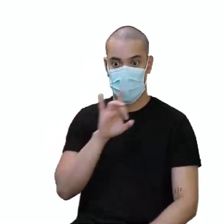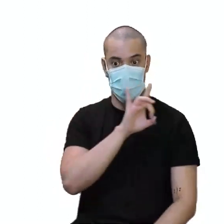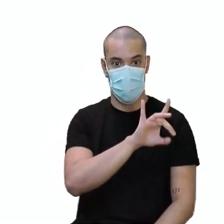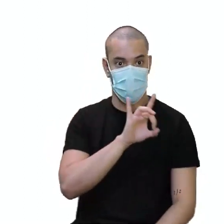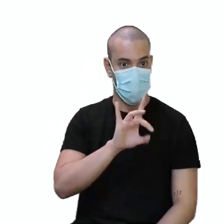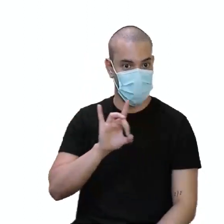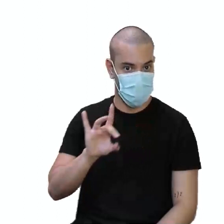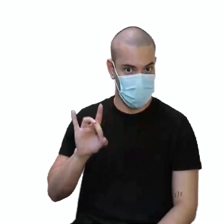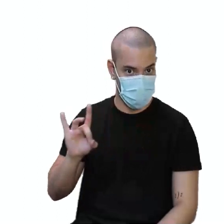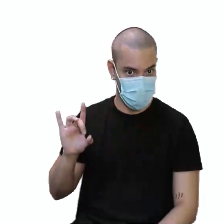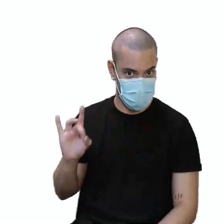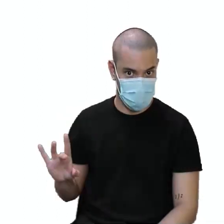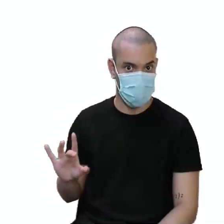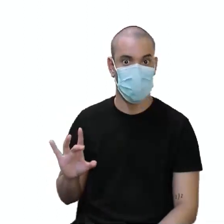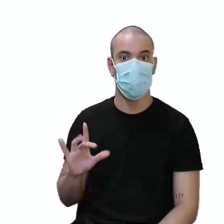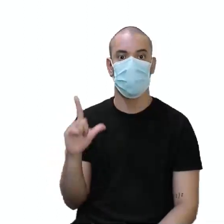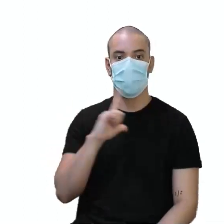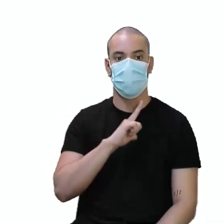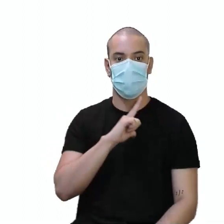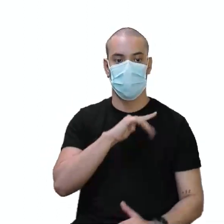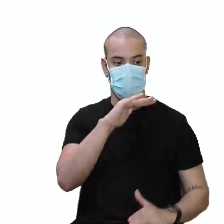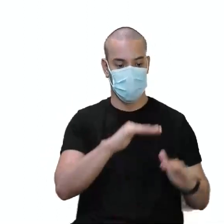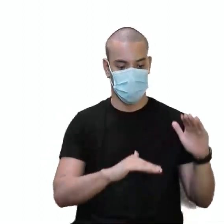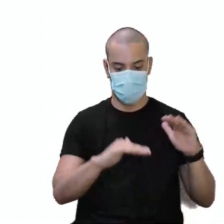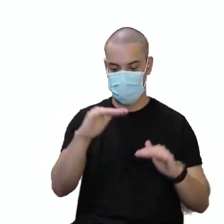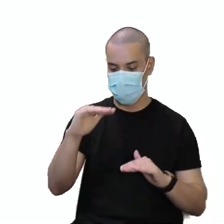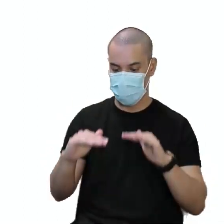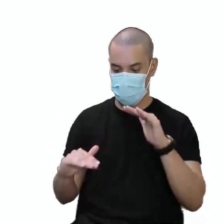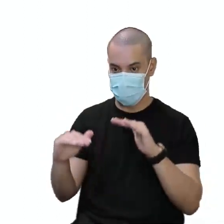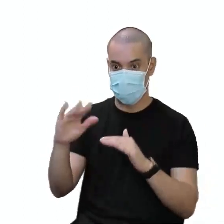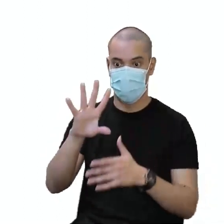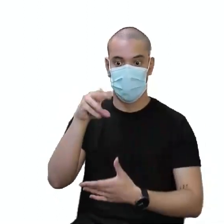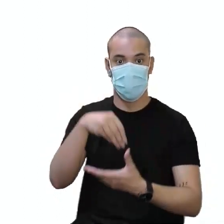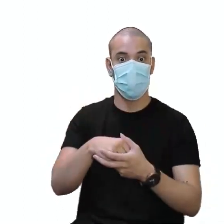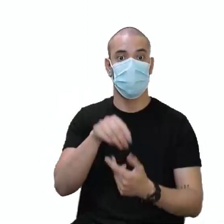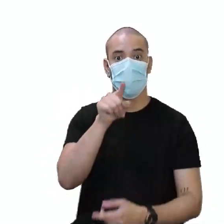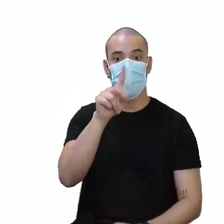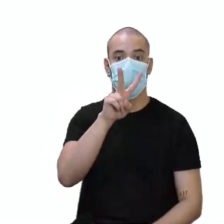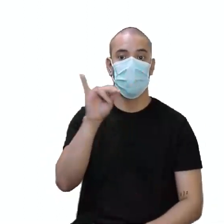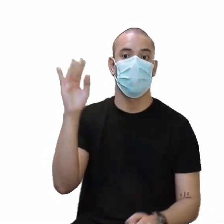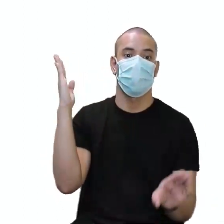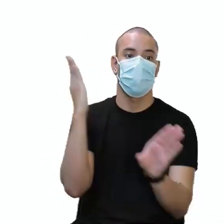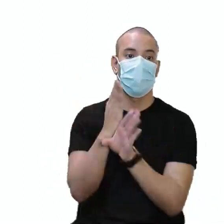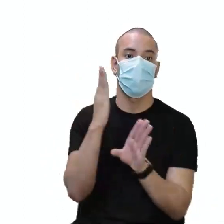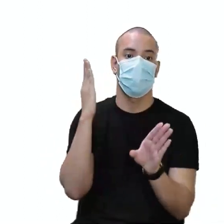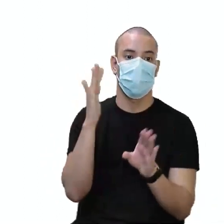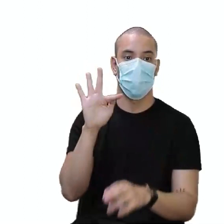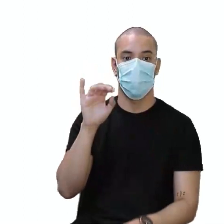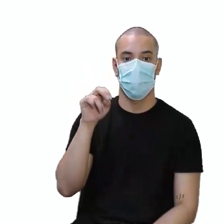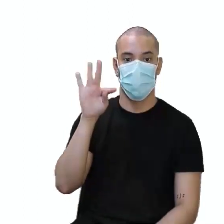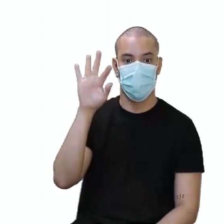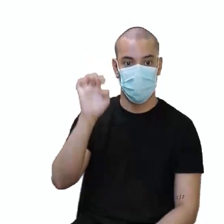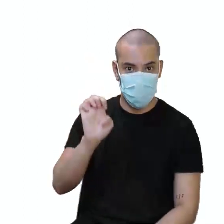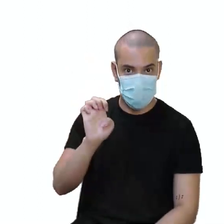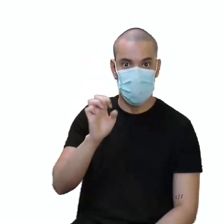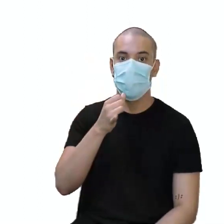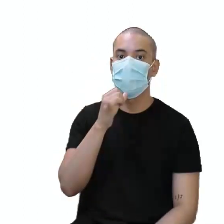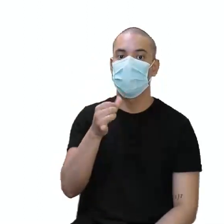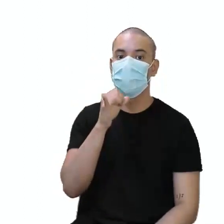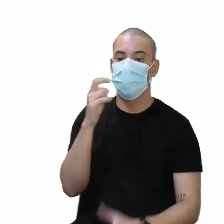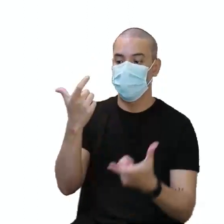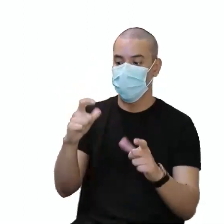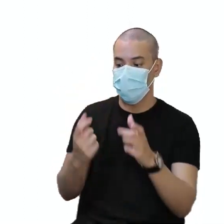cada cadeia alimentar, em cada nível dessa cadeia alimentar. Você vai identificar a fonte dessa